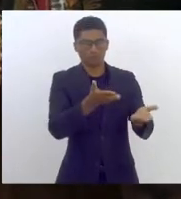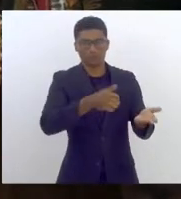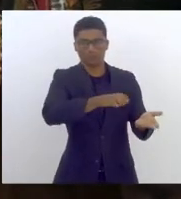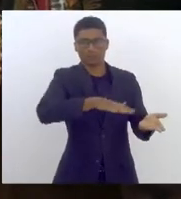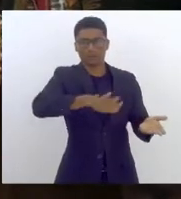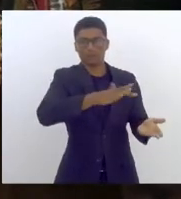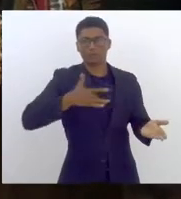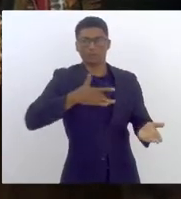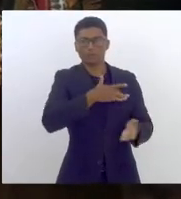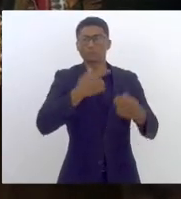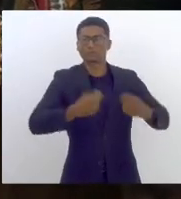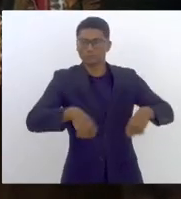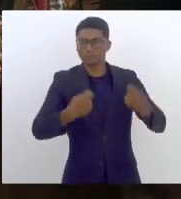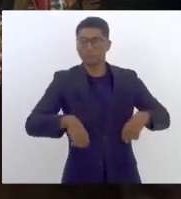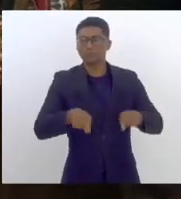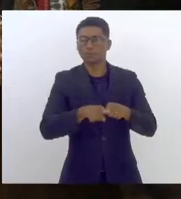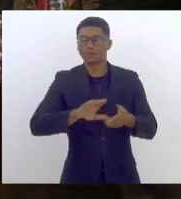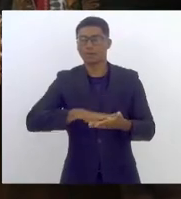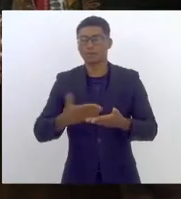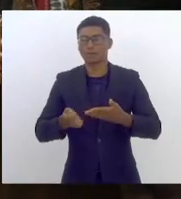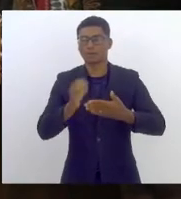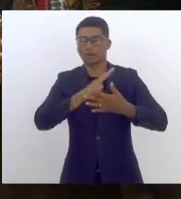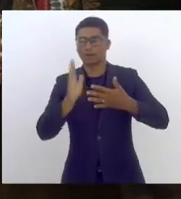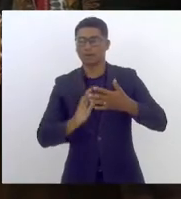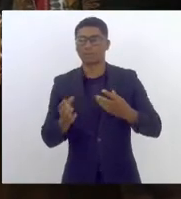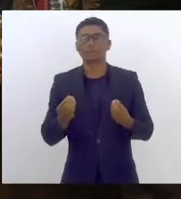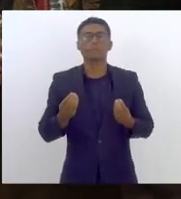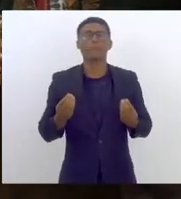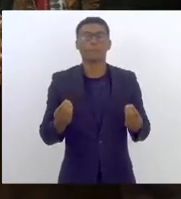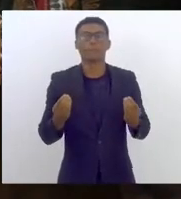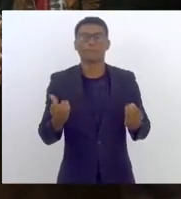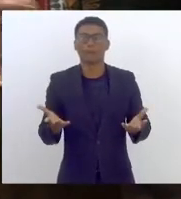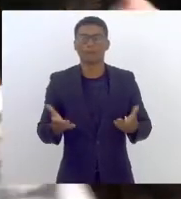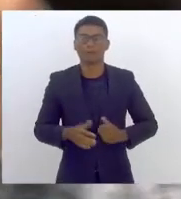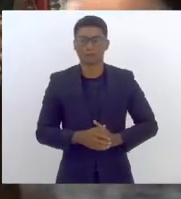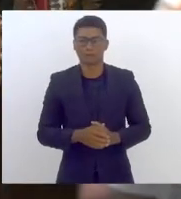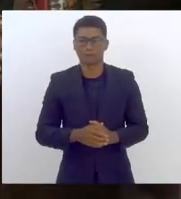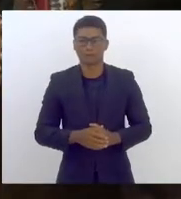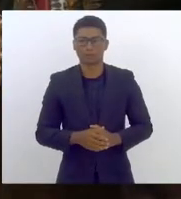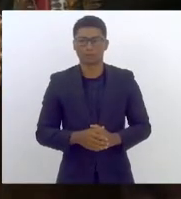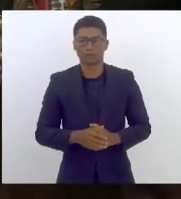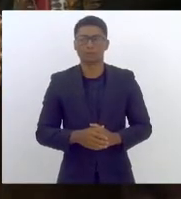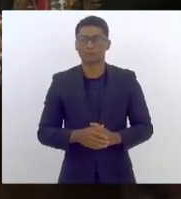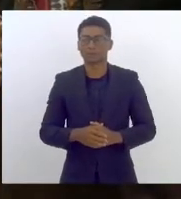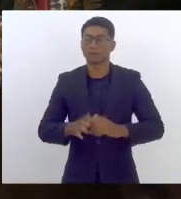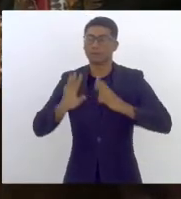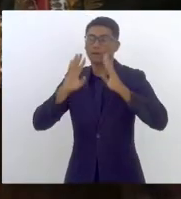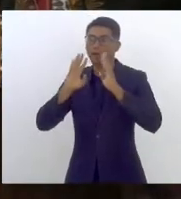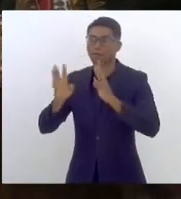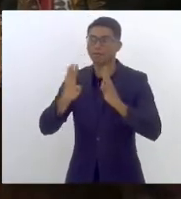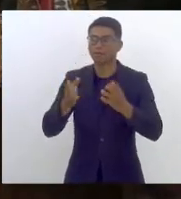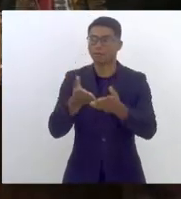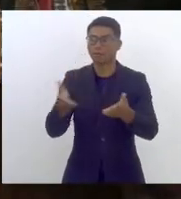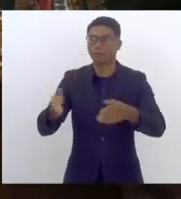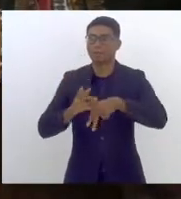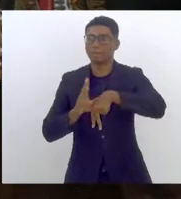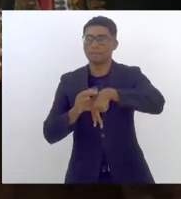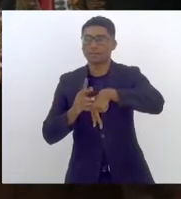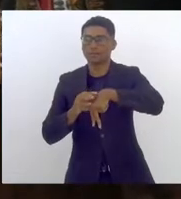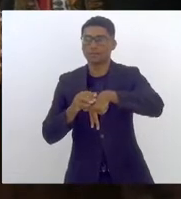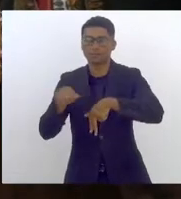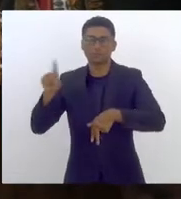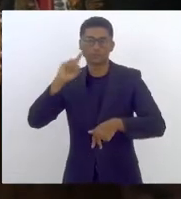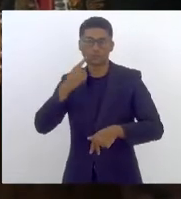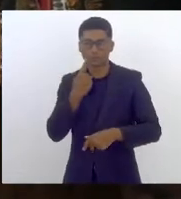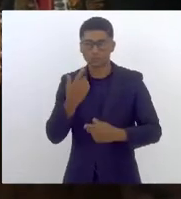em intérprete de libras para poder para poder dar atenção né aos pacientes